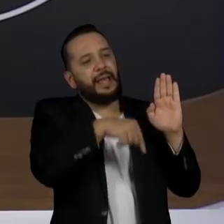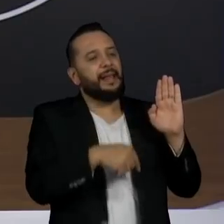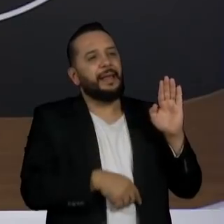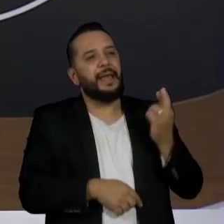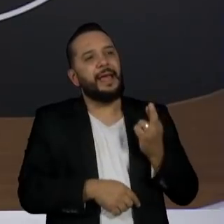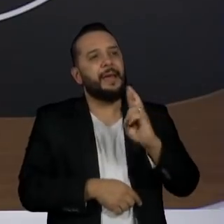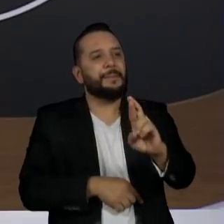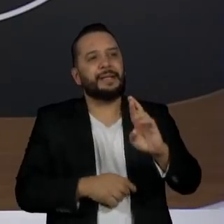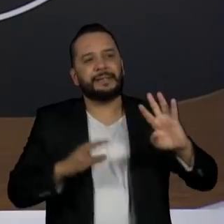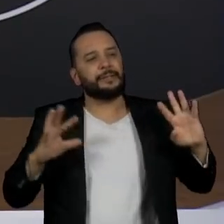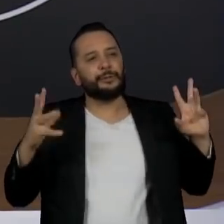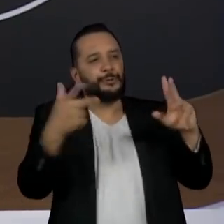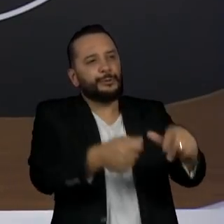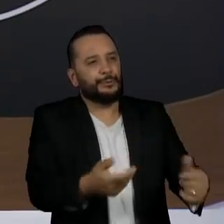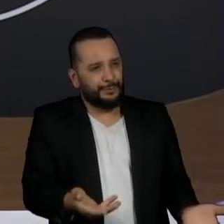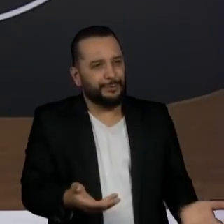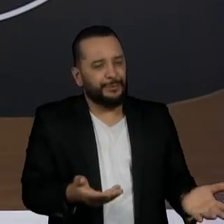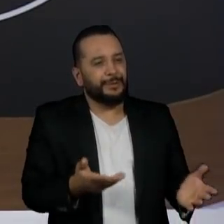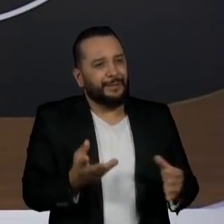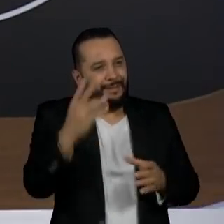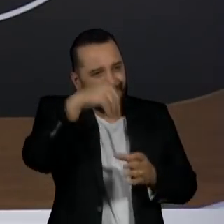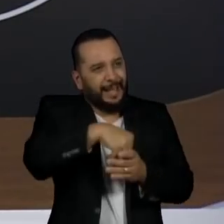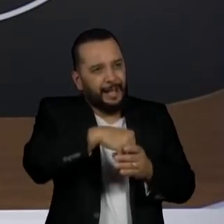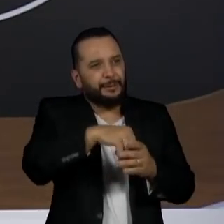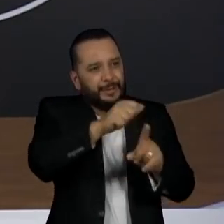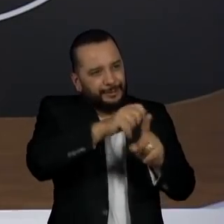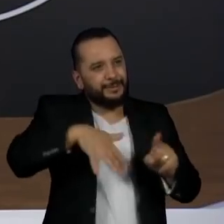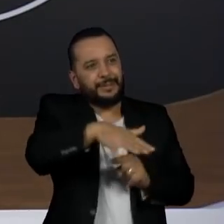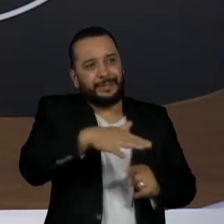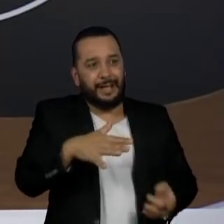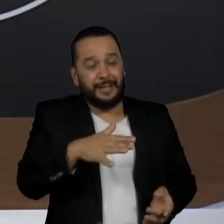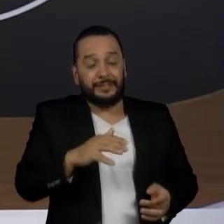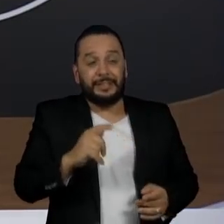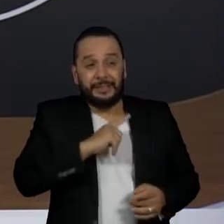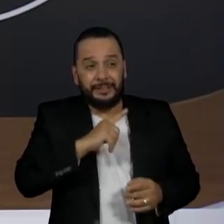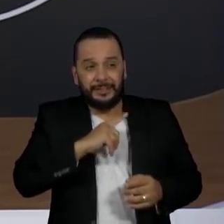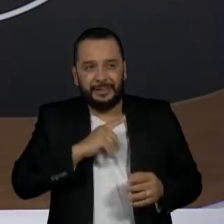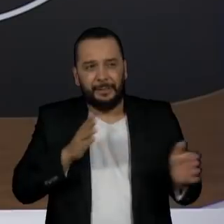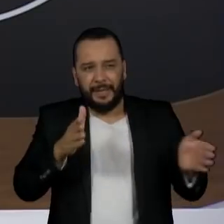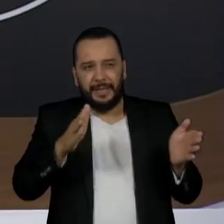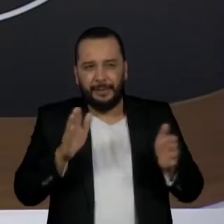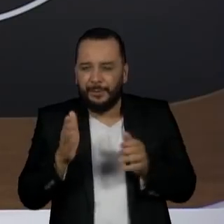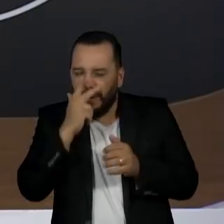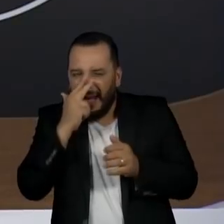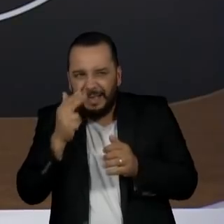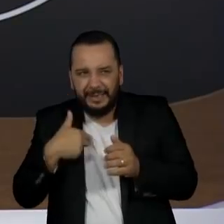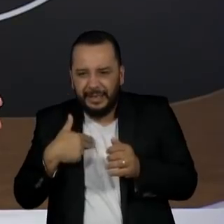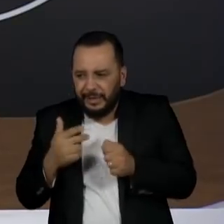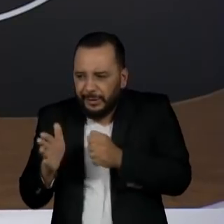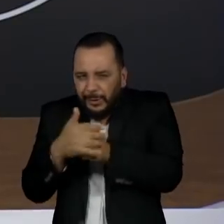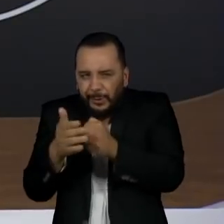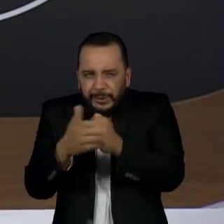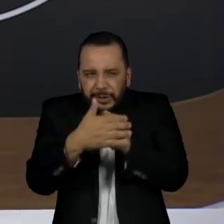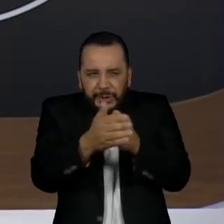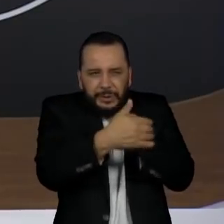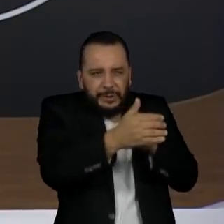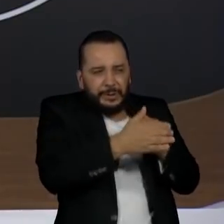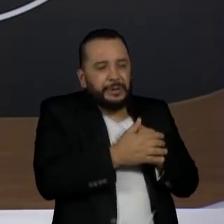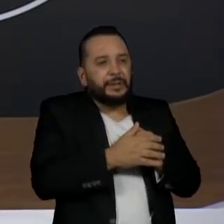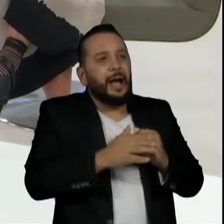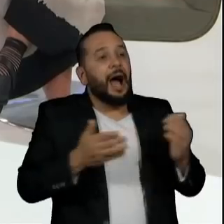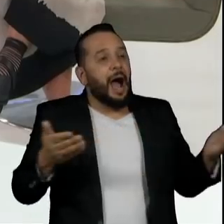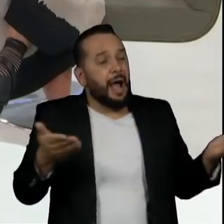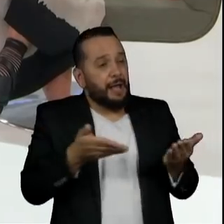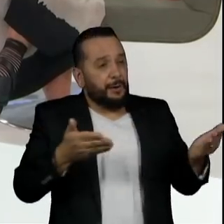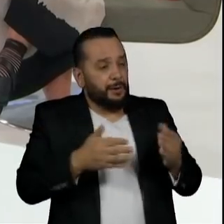representar tudo isso que está na nossa origem, mas que vinha meio ali depois de um período em que a gente teve um longo período de estabilidade